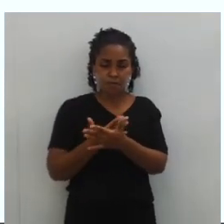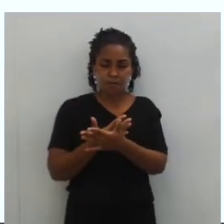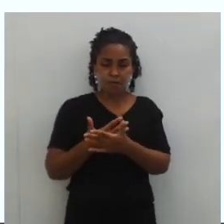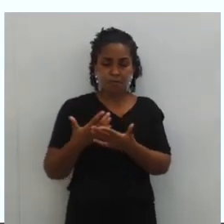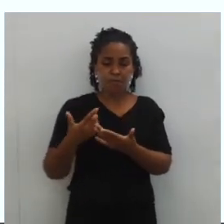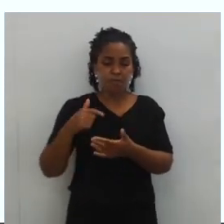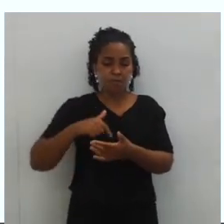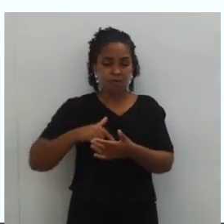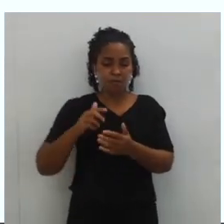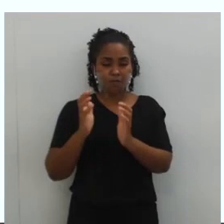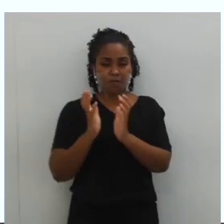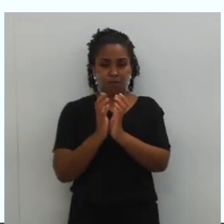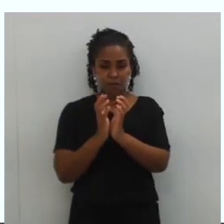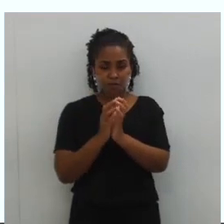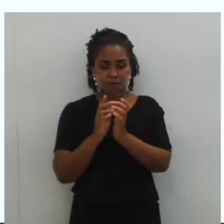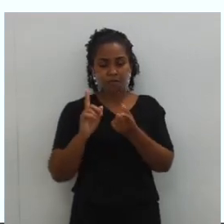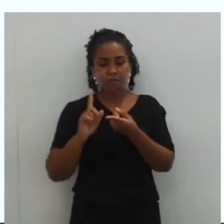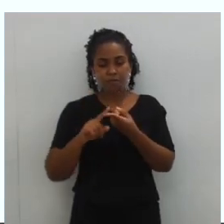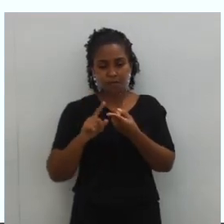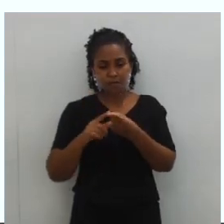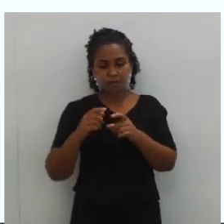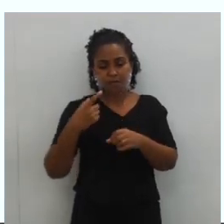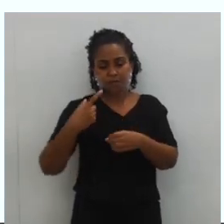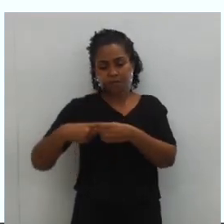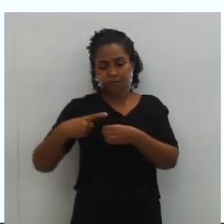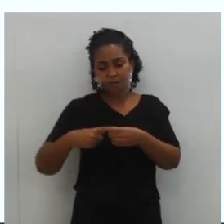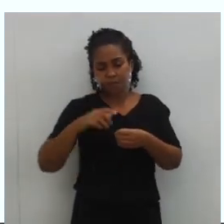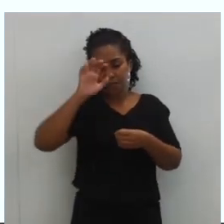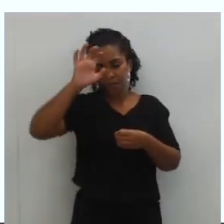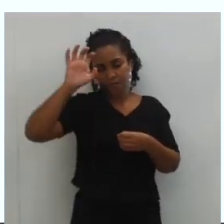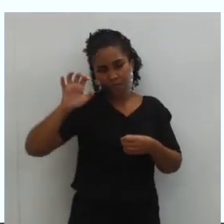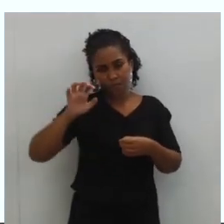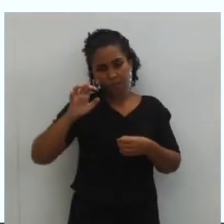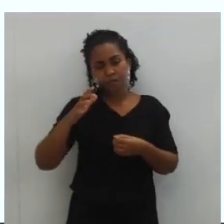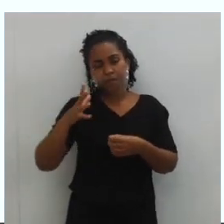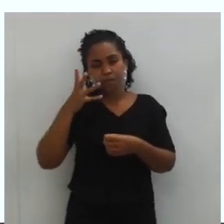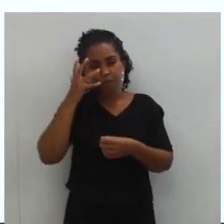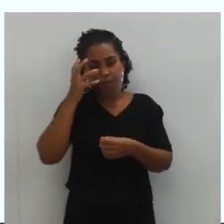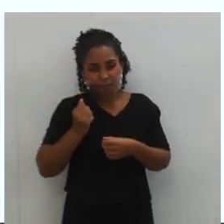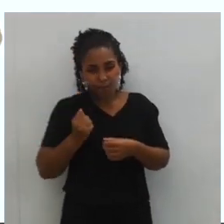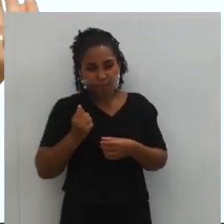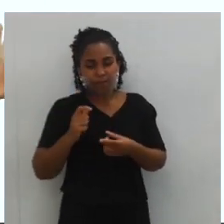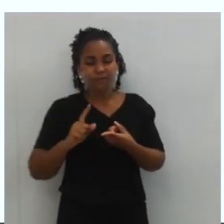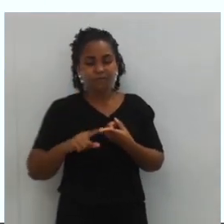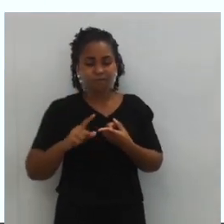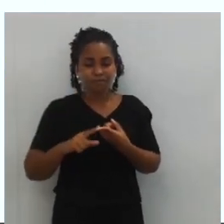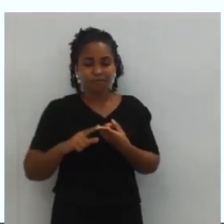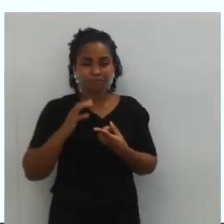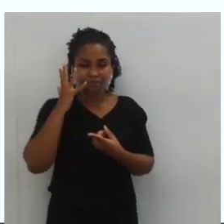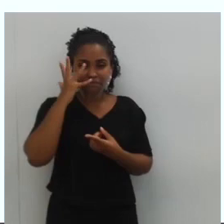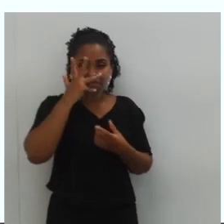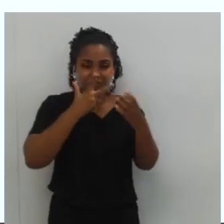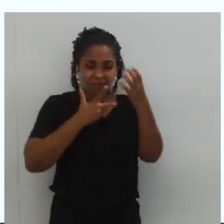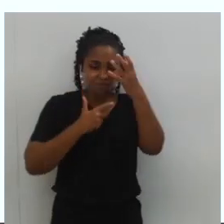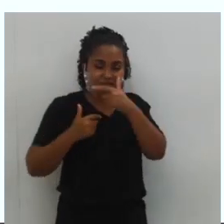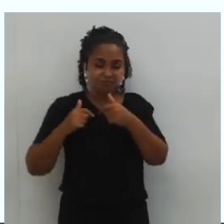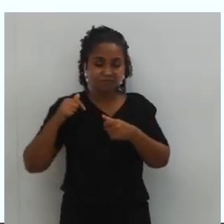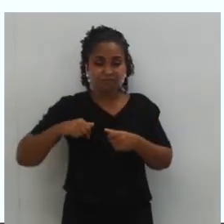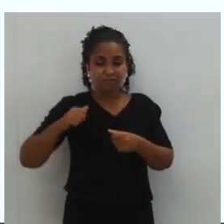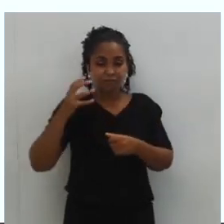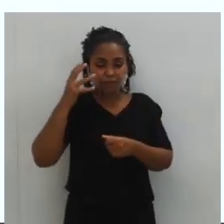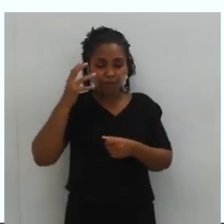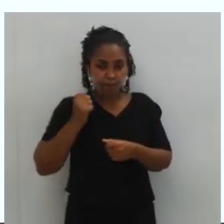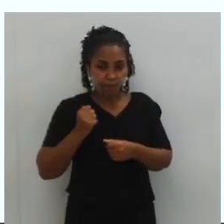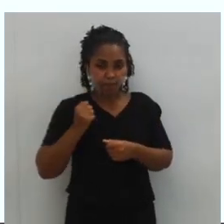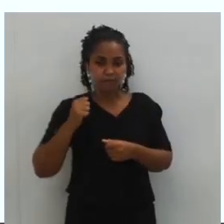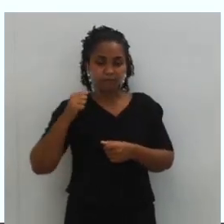do Recife, mostra também o sertão, né? Árido Movie mostra também tem cenas belíssimas do sertão